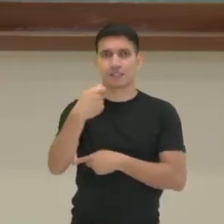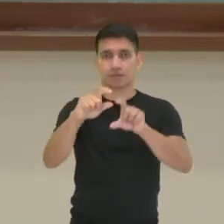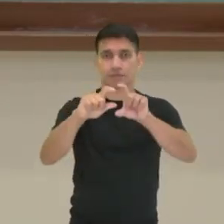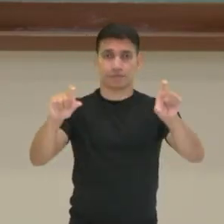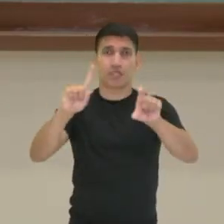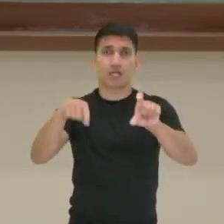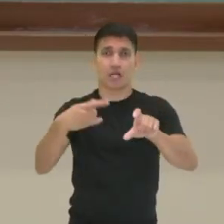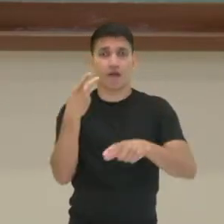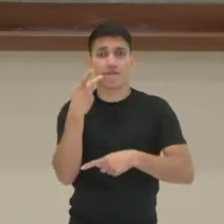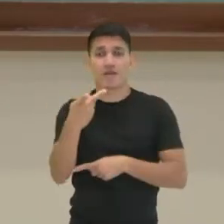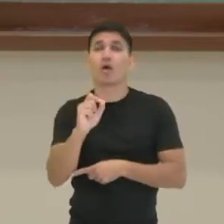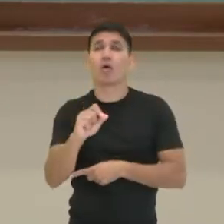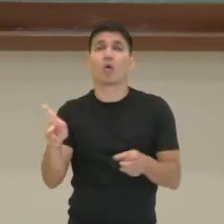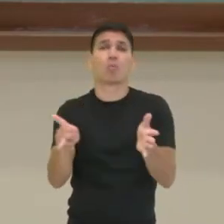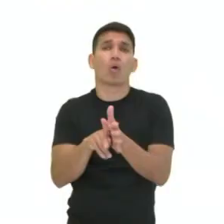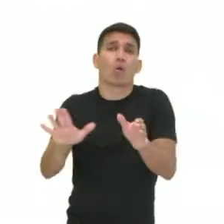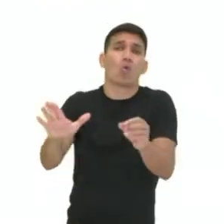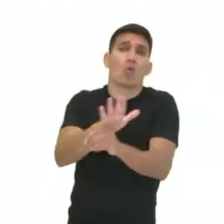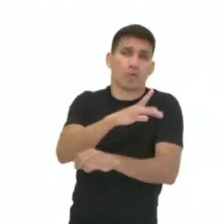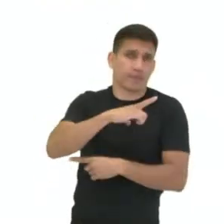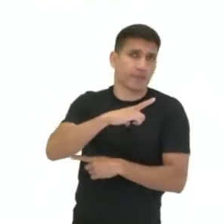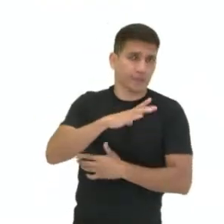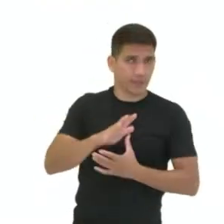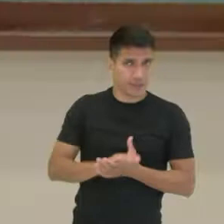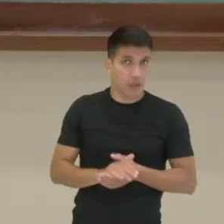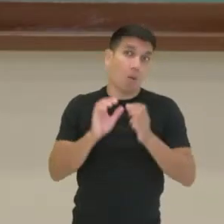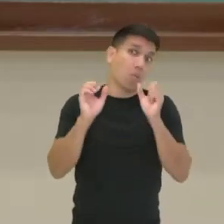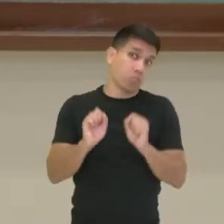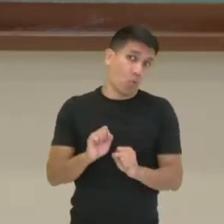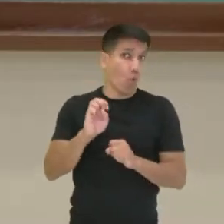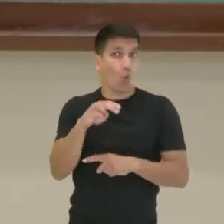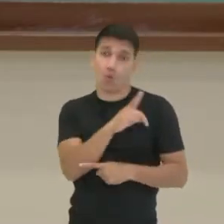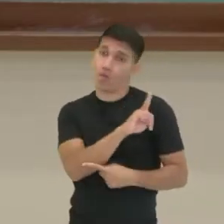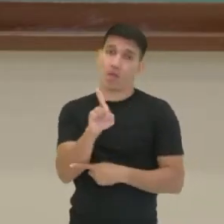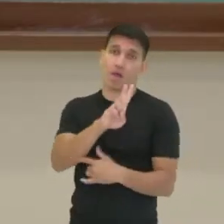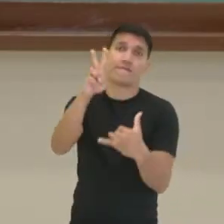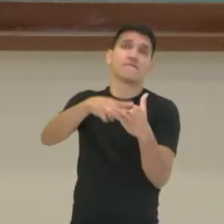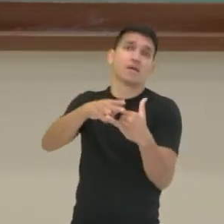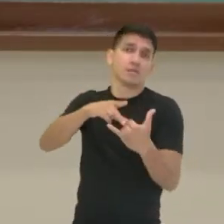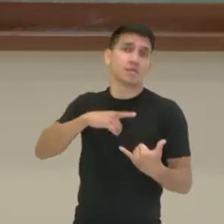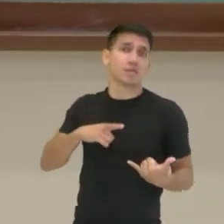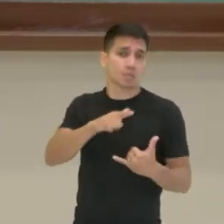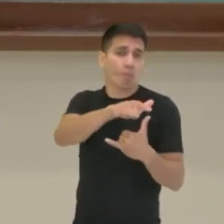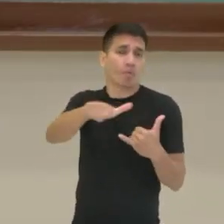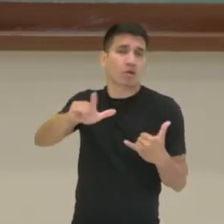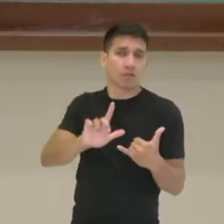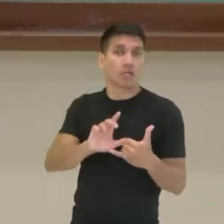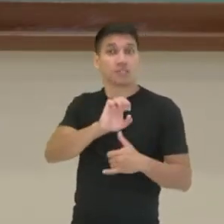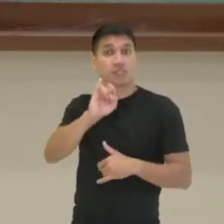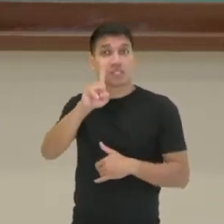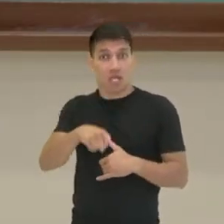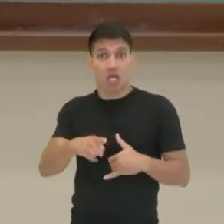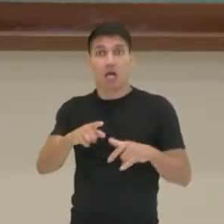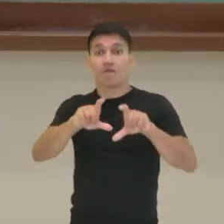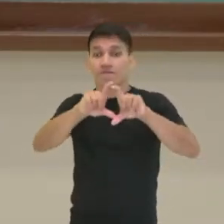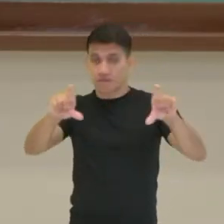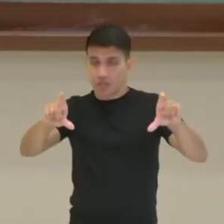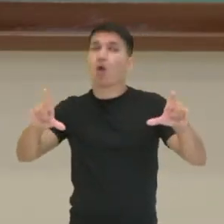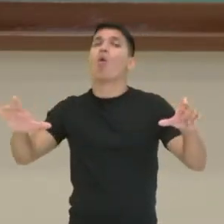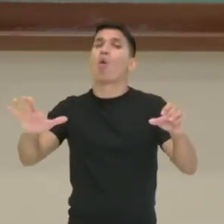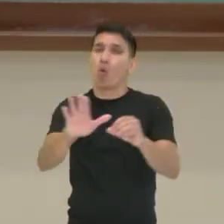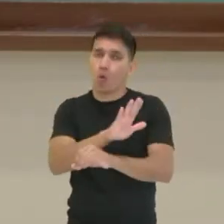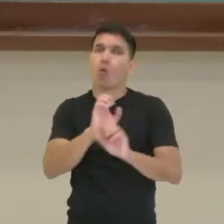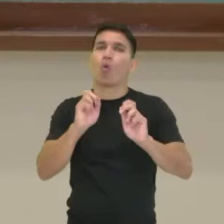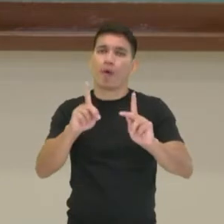tem sentido completo. A frase ela pode ou não conter verbos. Se ela contiver verbos, será chamada de